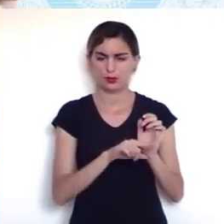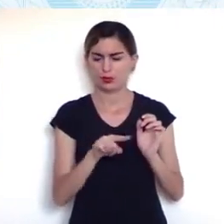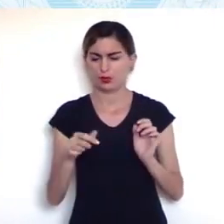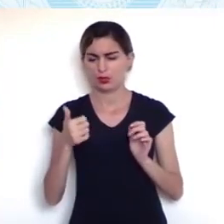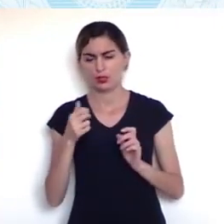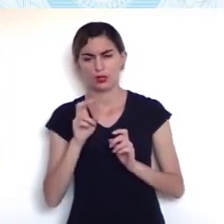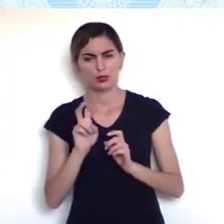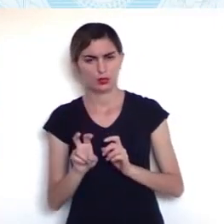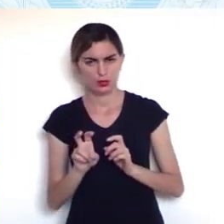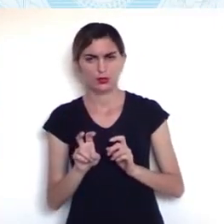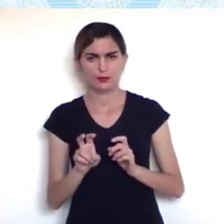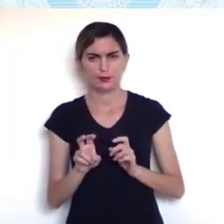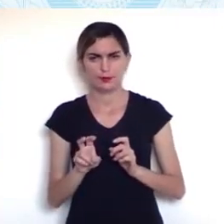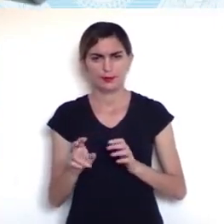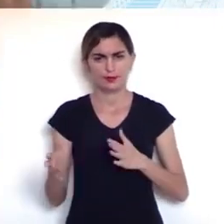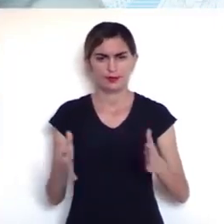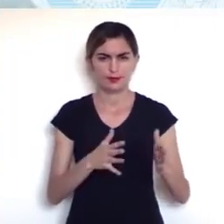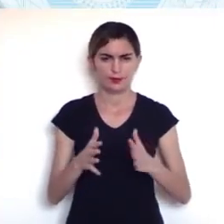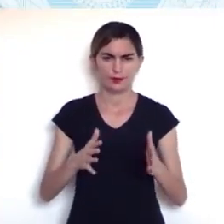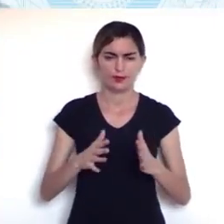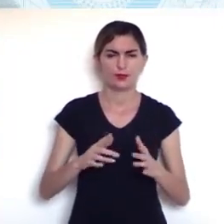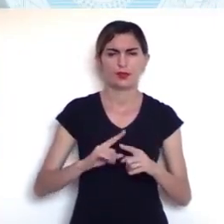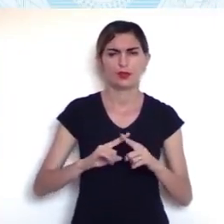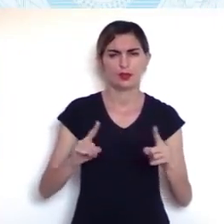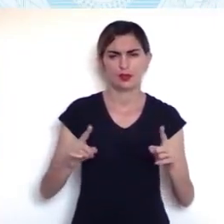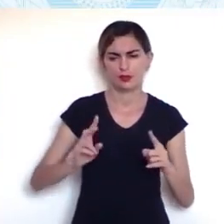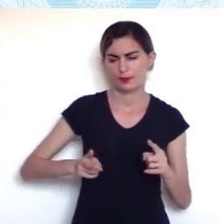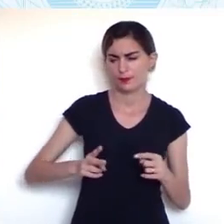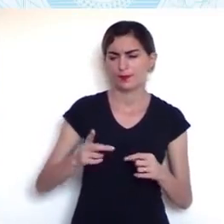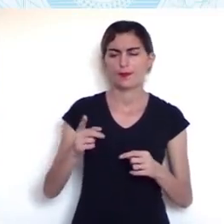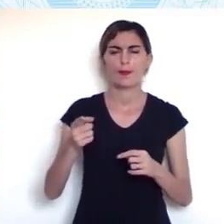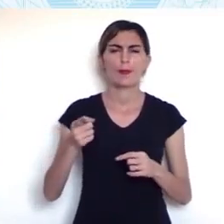XV, aí XVI,